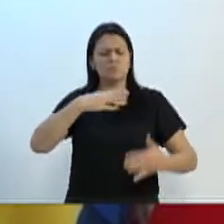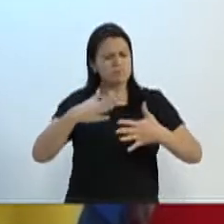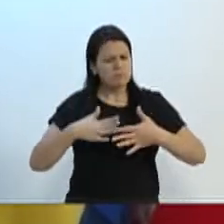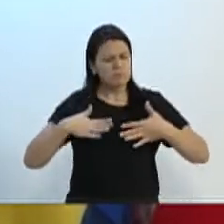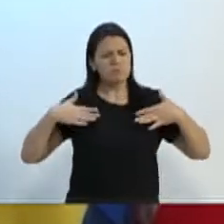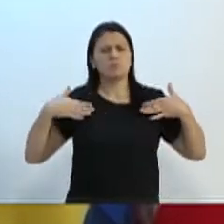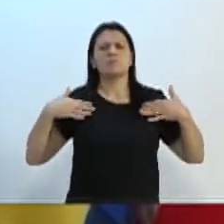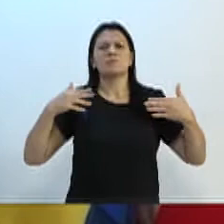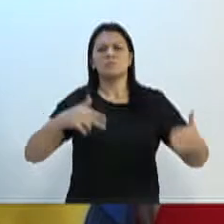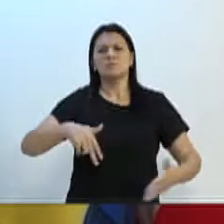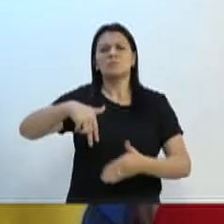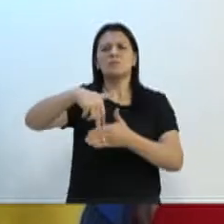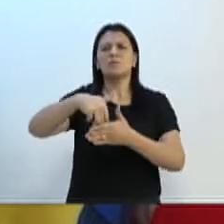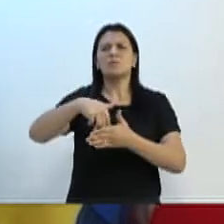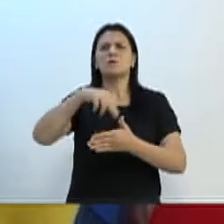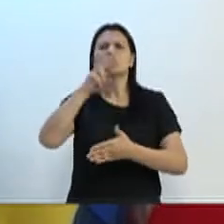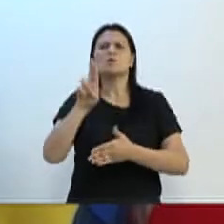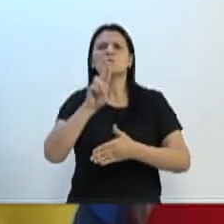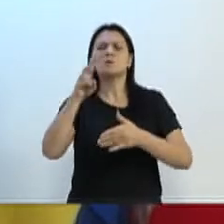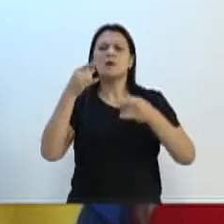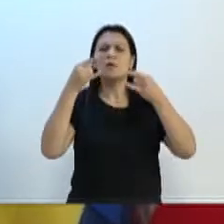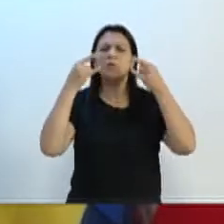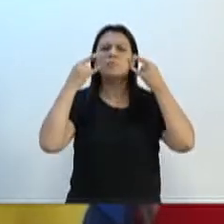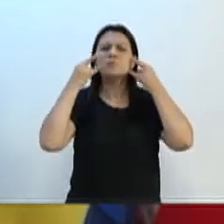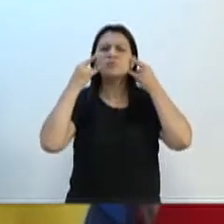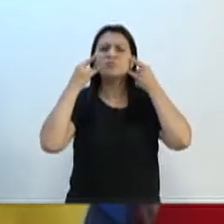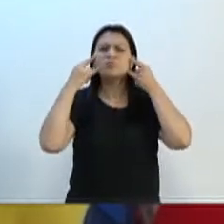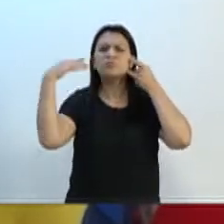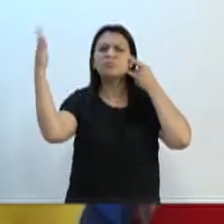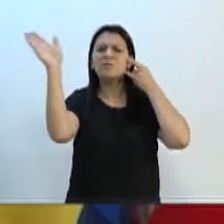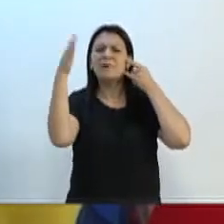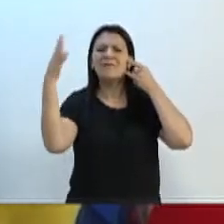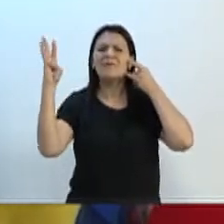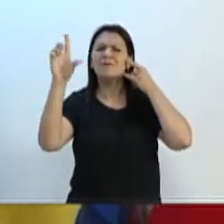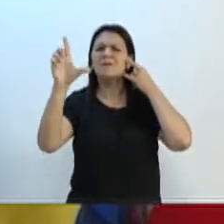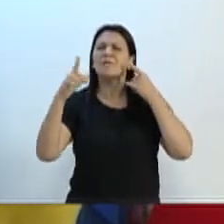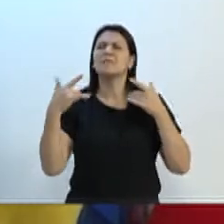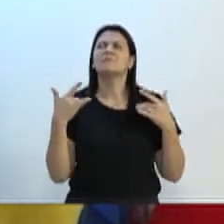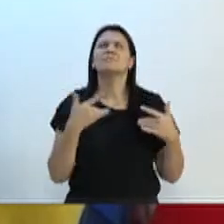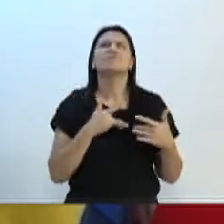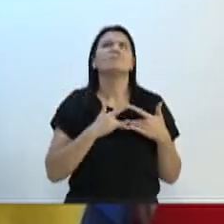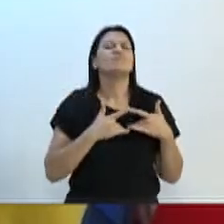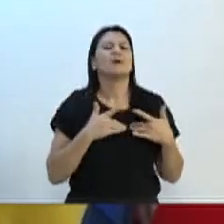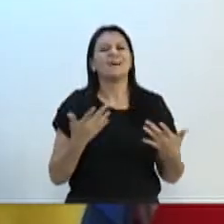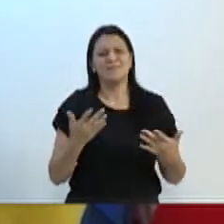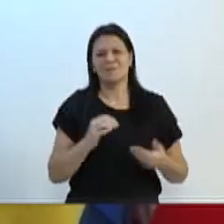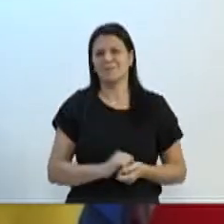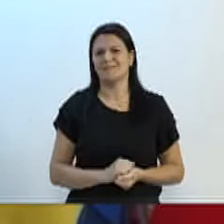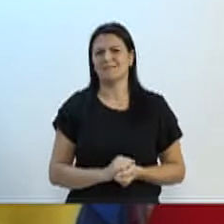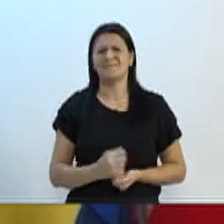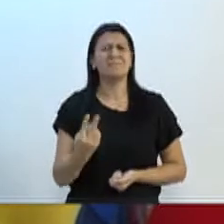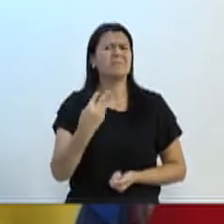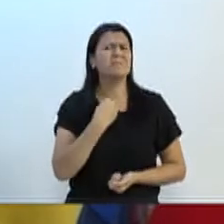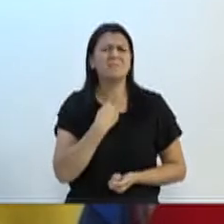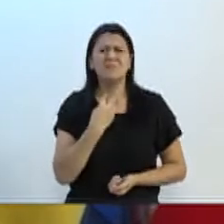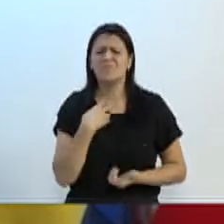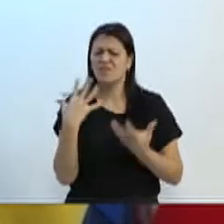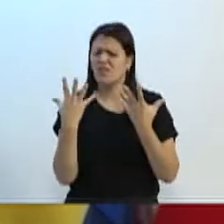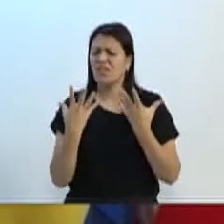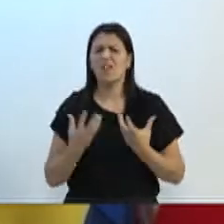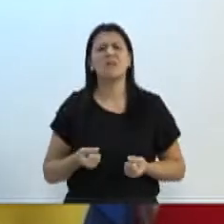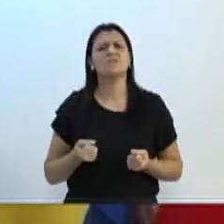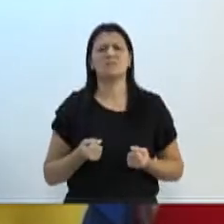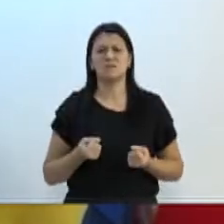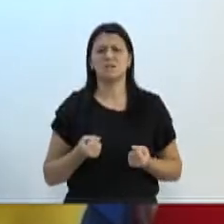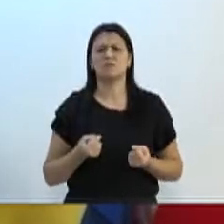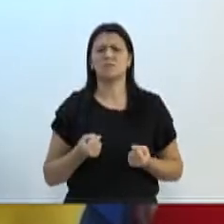e de vestir e usar a bandeira dessa cidade, que eu sou completamente apaixonado. E nós não podemos admitir posturas